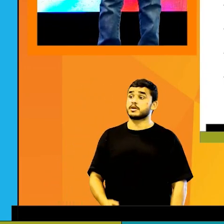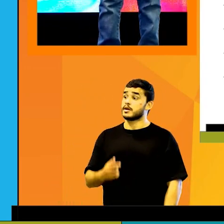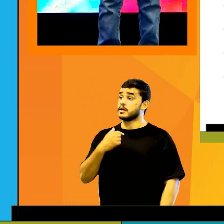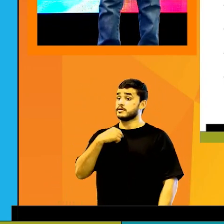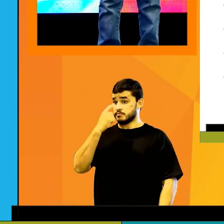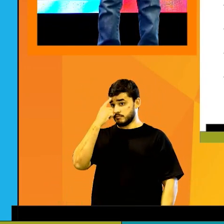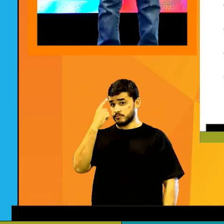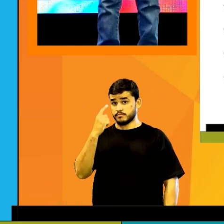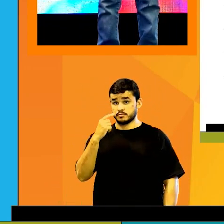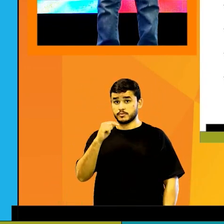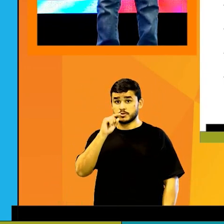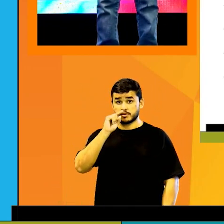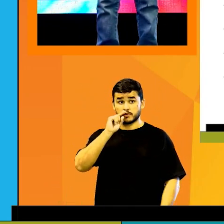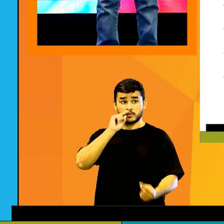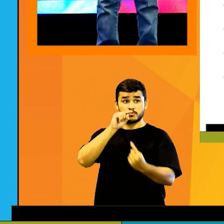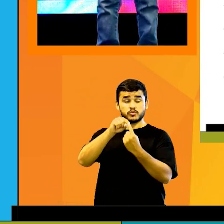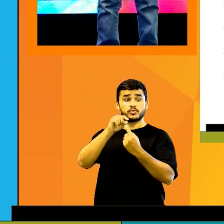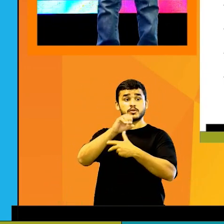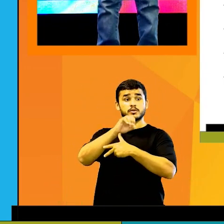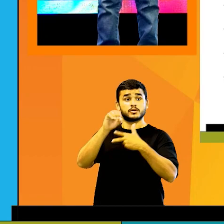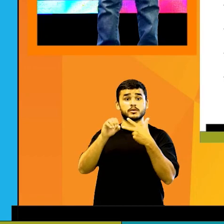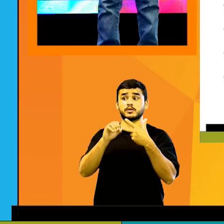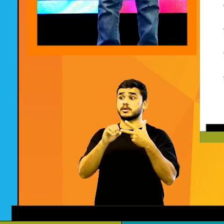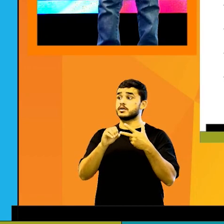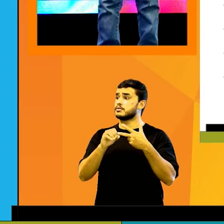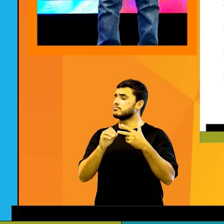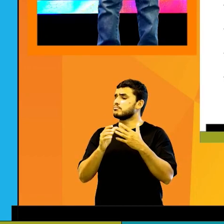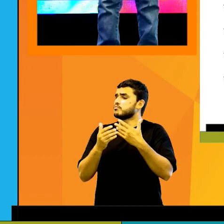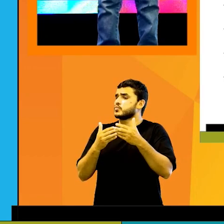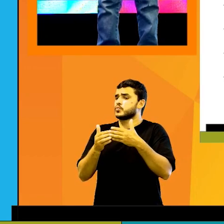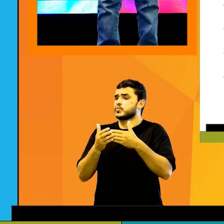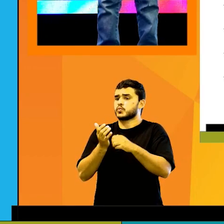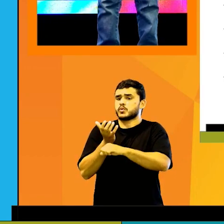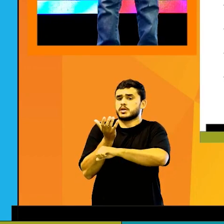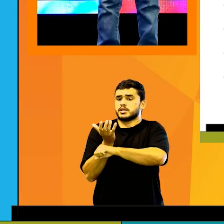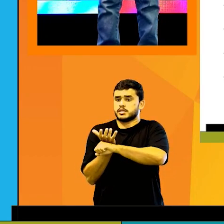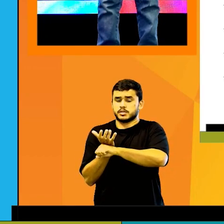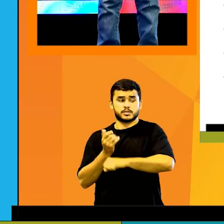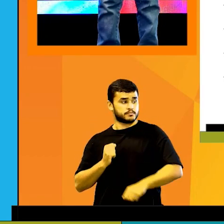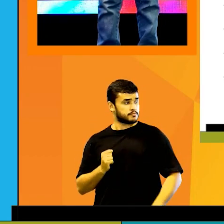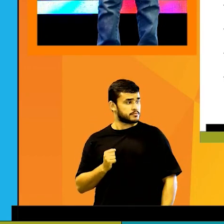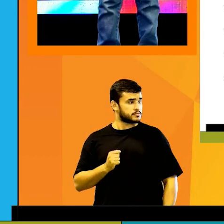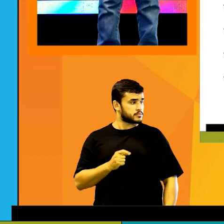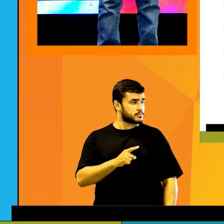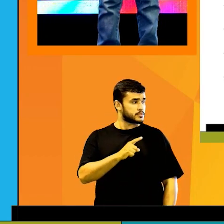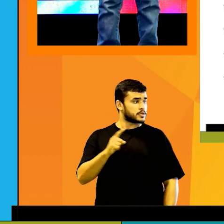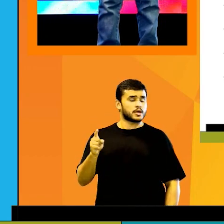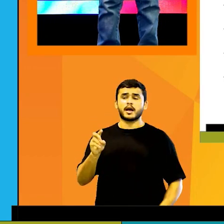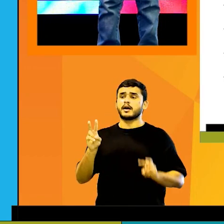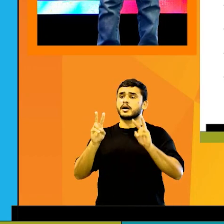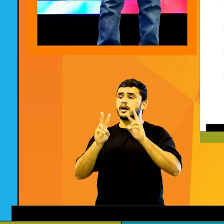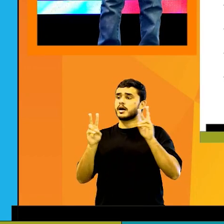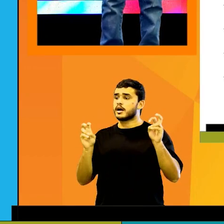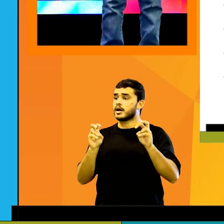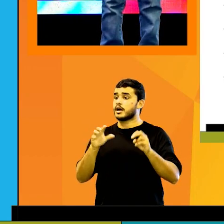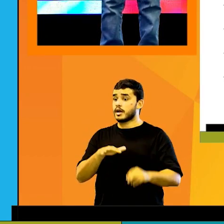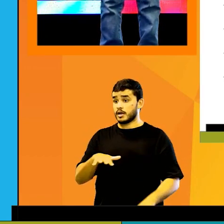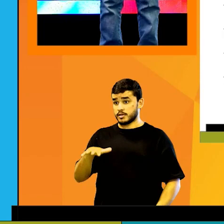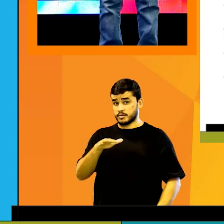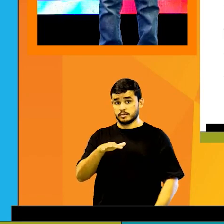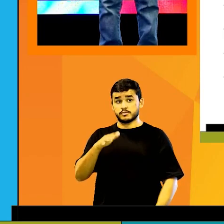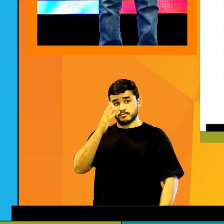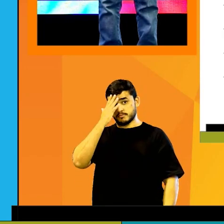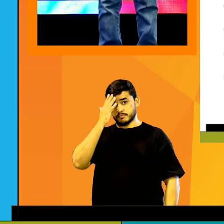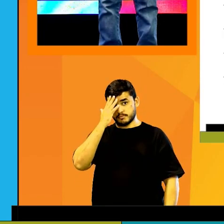que trabalha em preparação para o Enem, qualquer que seja a disciplina, qualquer que seja a área, ele tem que